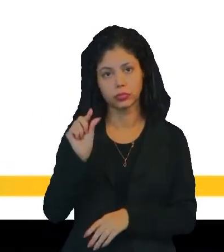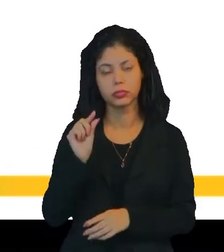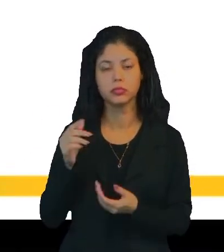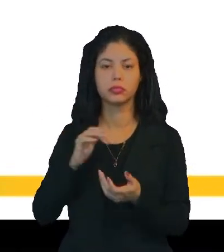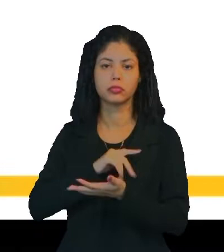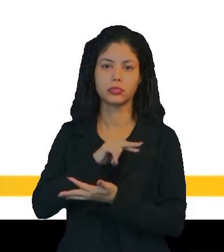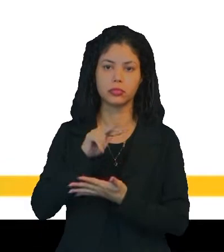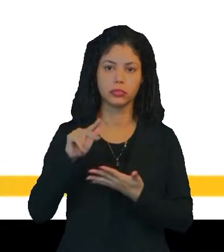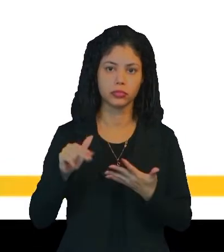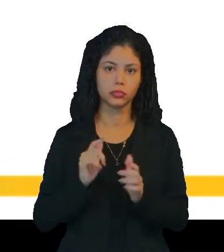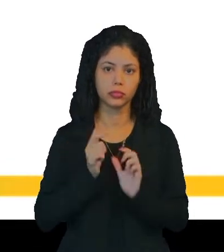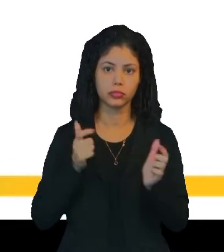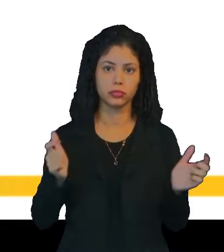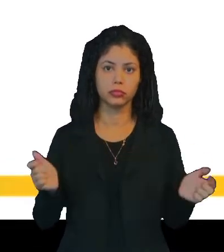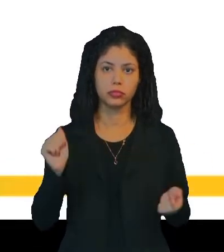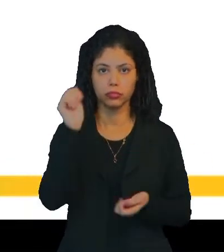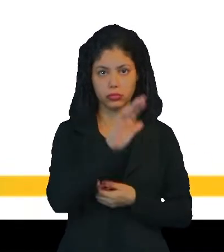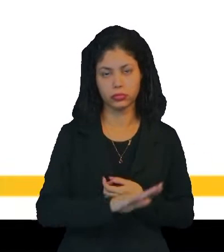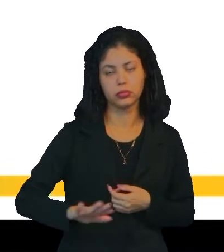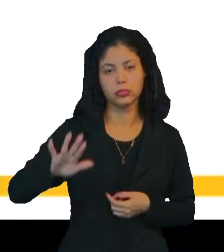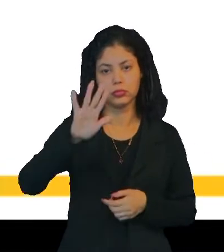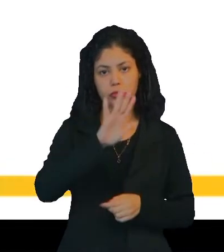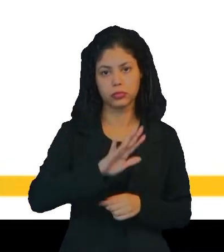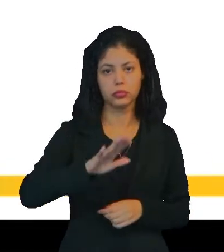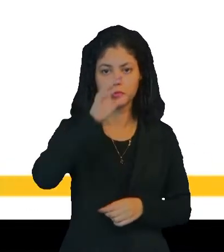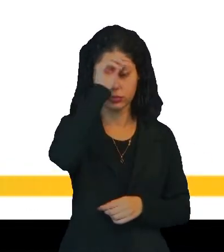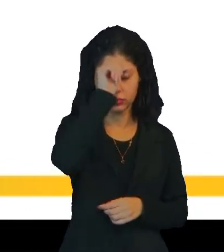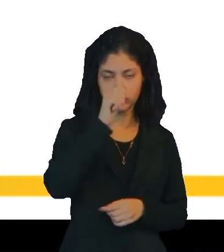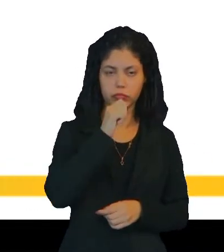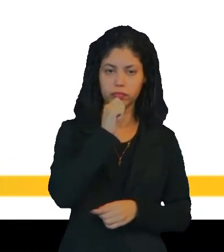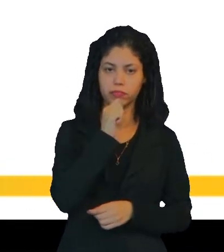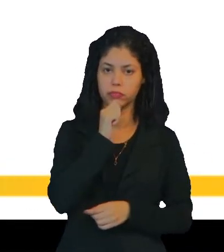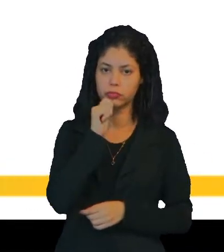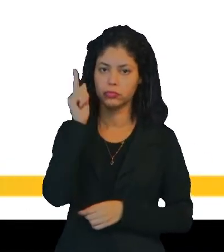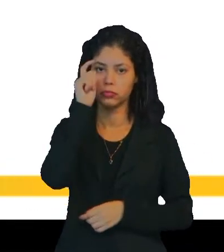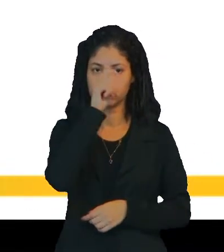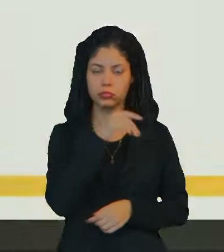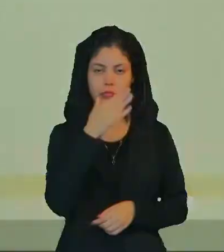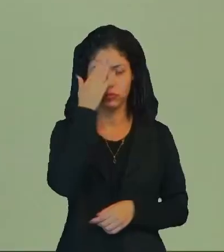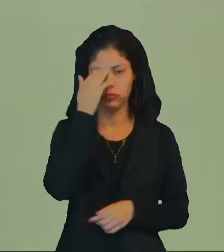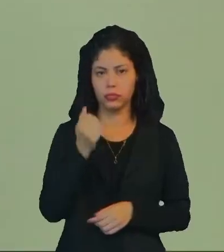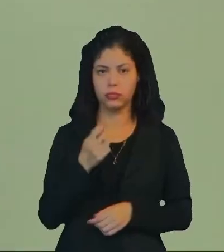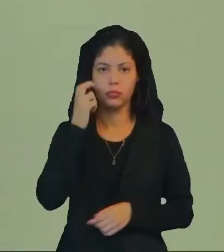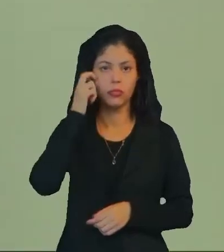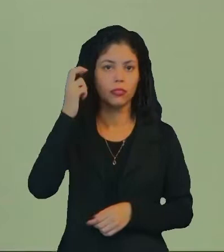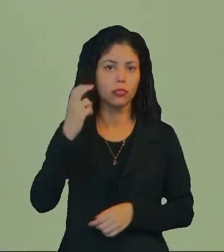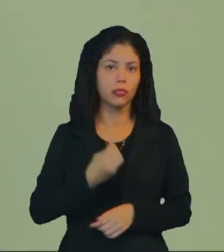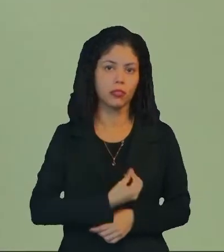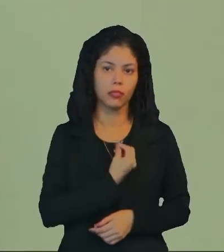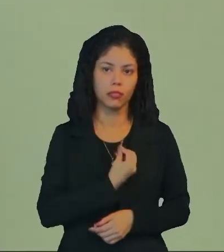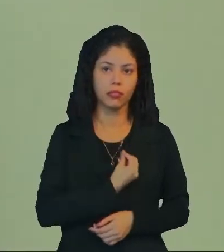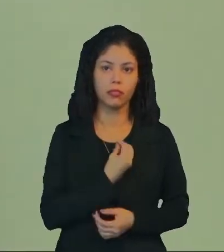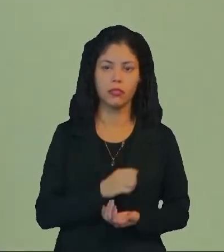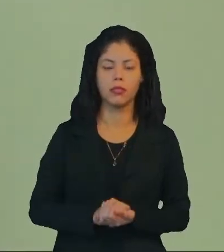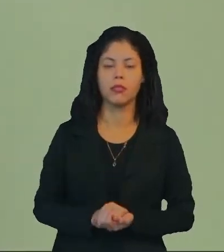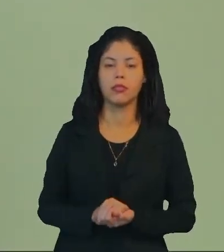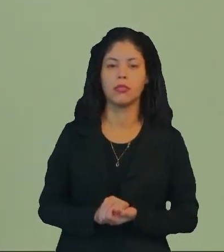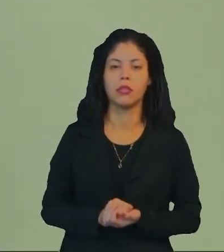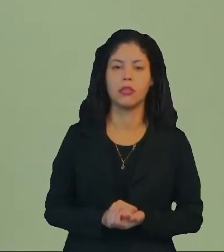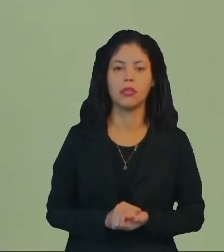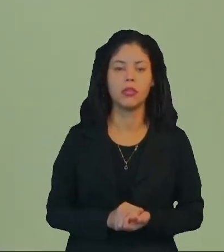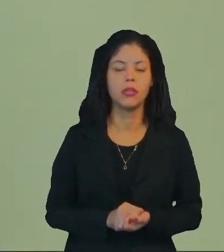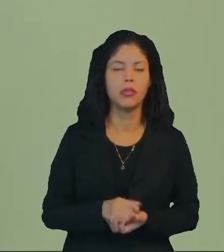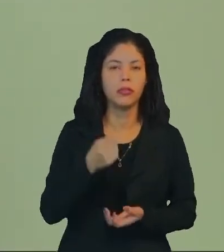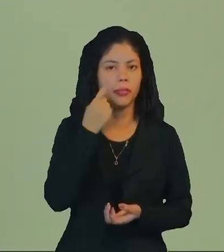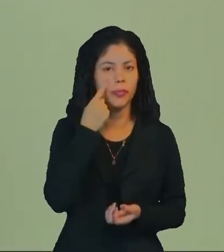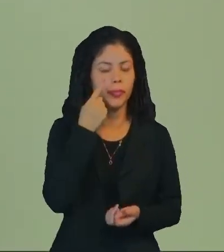vasto universo. É muito difícil prever se existe ou não vida extraterrestre inteligente. Então, analisando esse ponto,